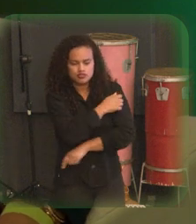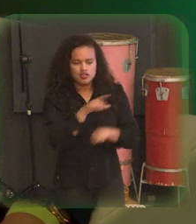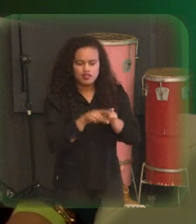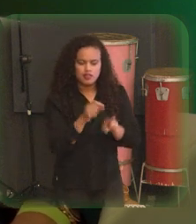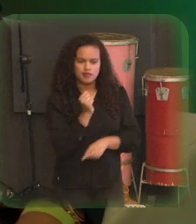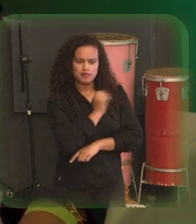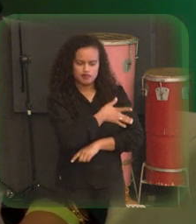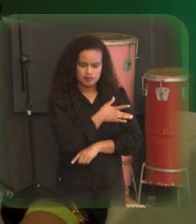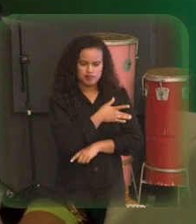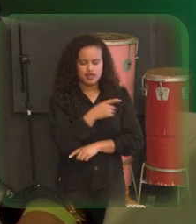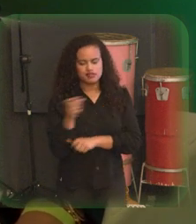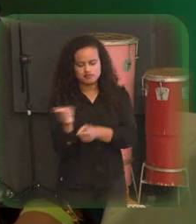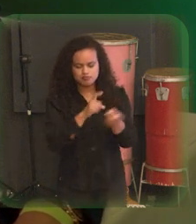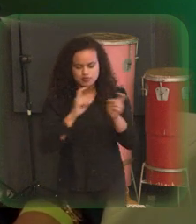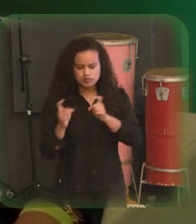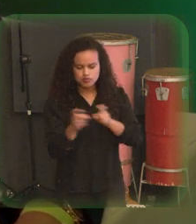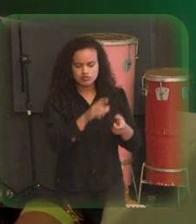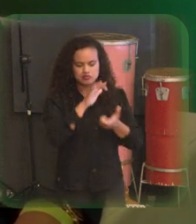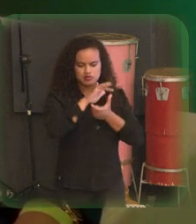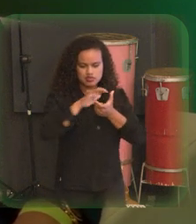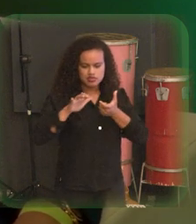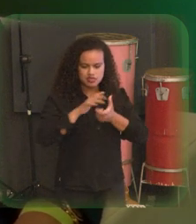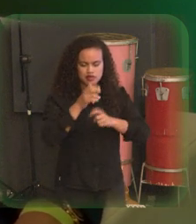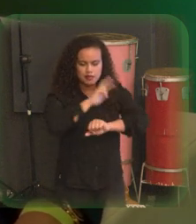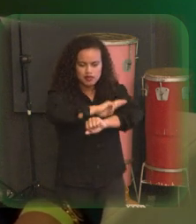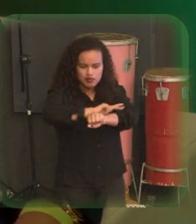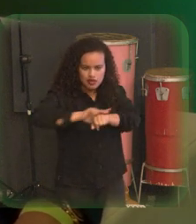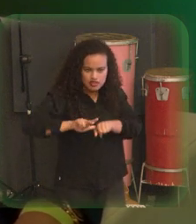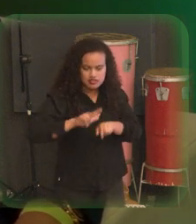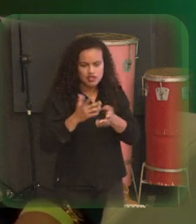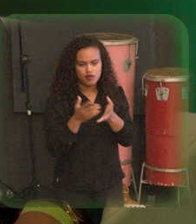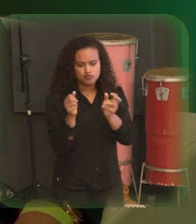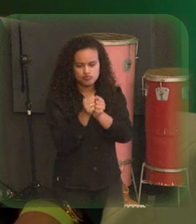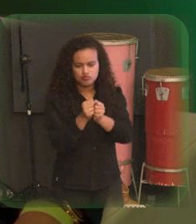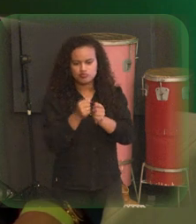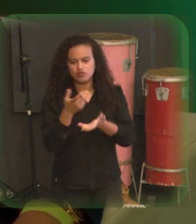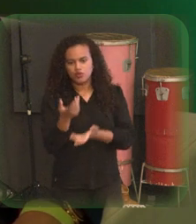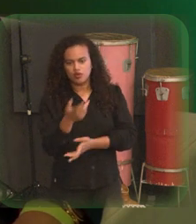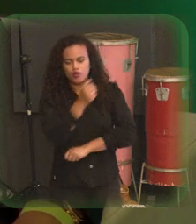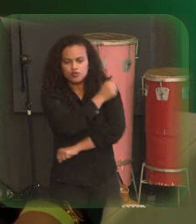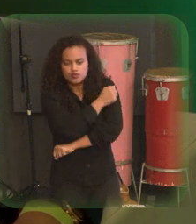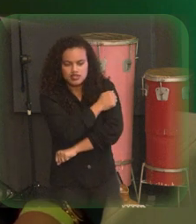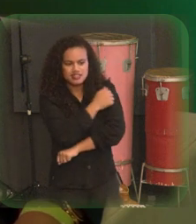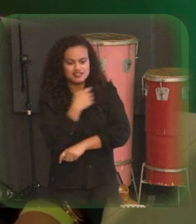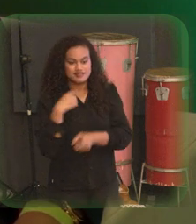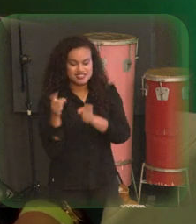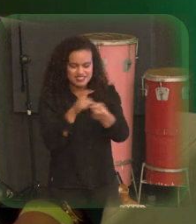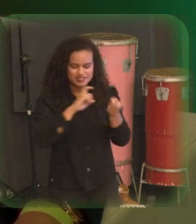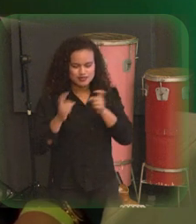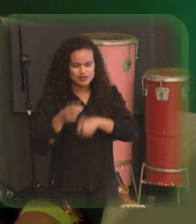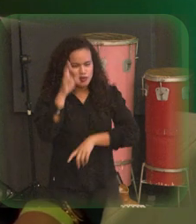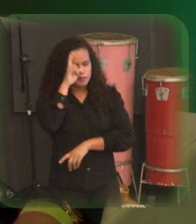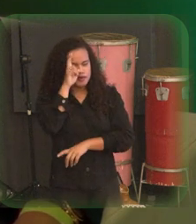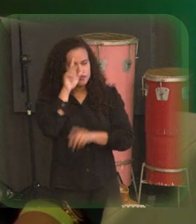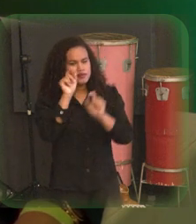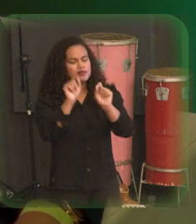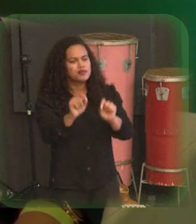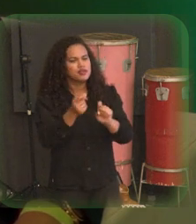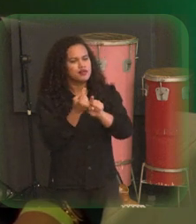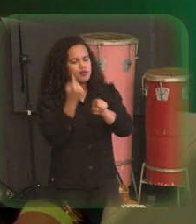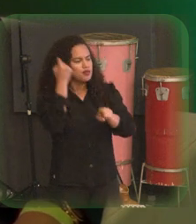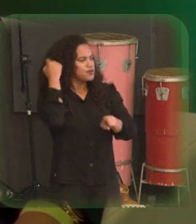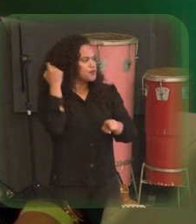letramento racial com os estudantes. E nessa discussão eu me lembro muito bem que nós